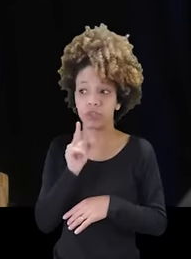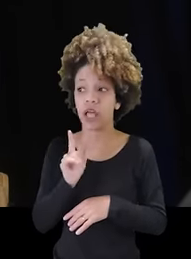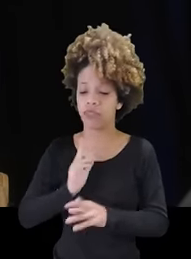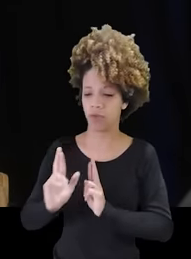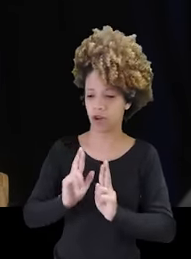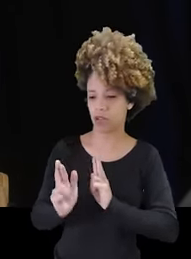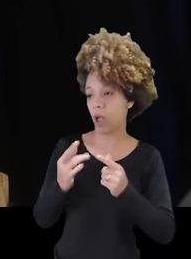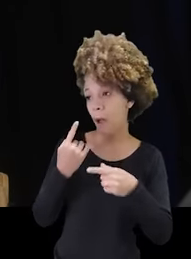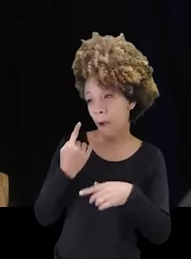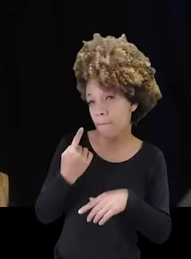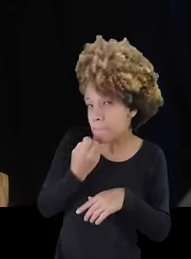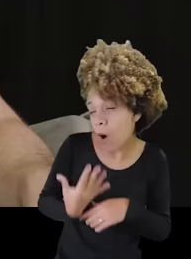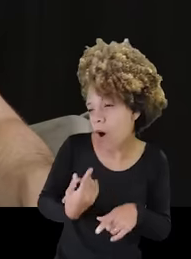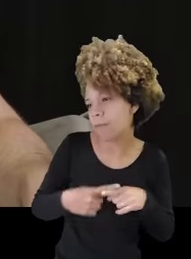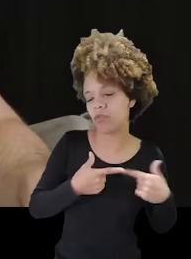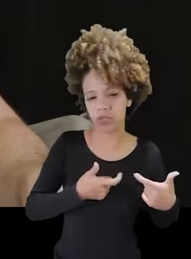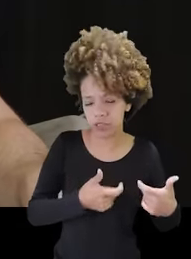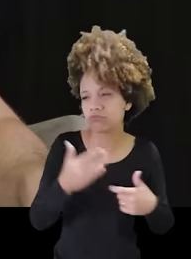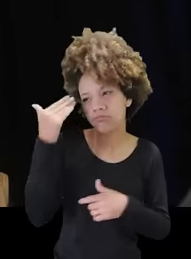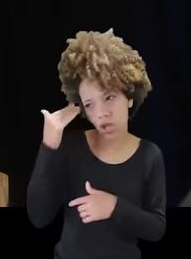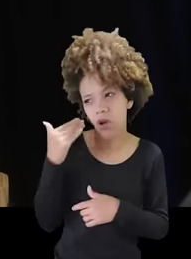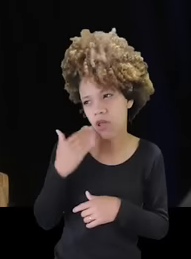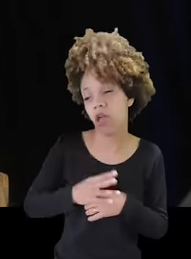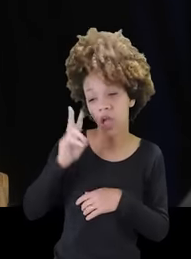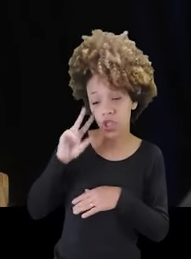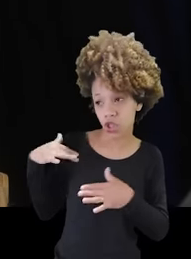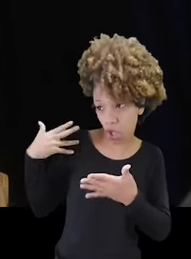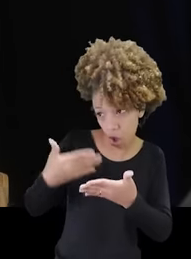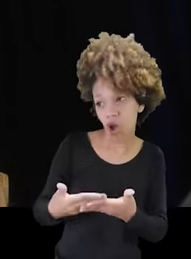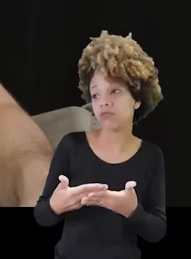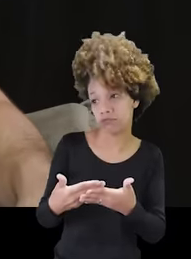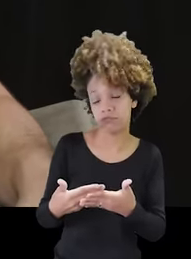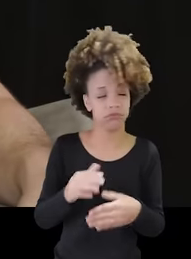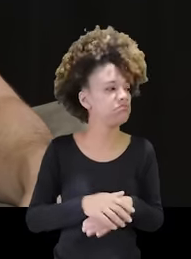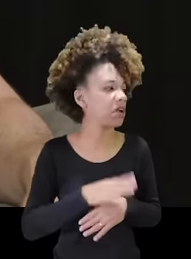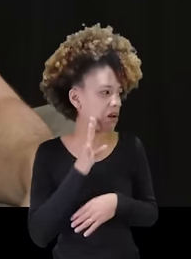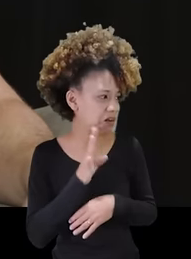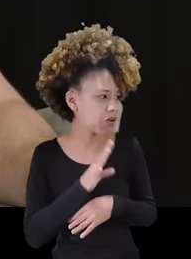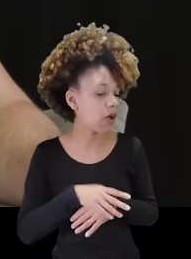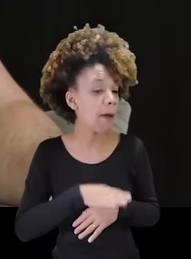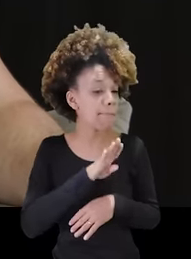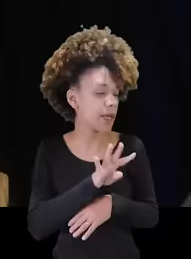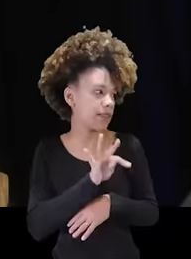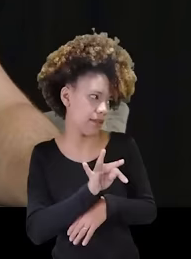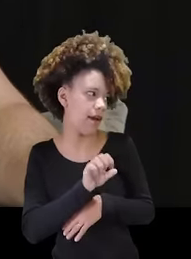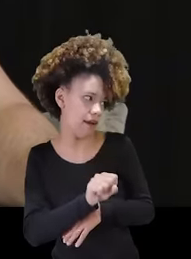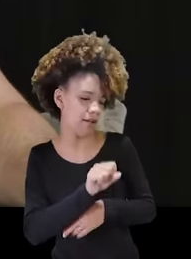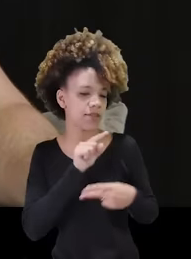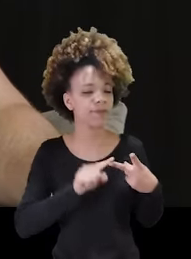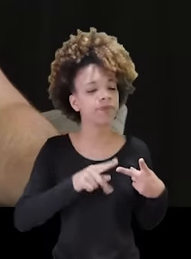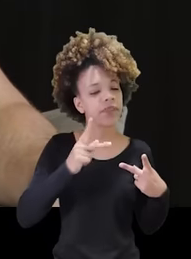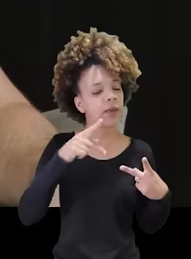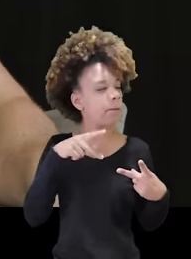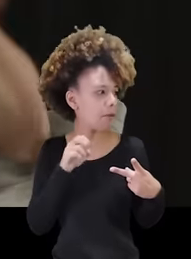por causa da Guerra das coreias né É uma questão histórica né de muitos anos eu vou falar de BTS e vou